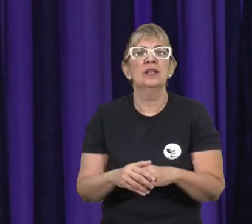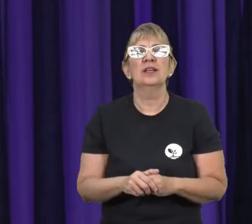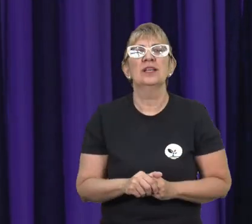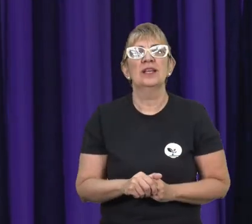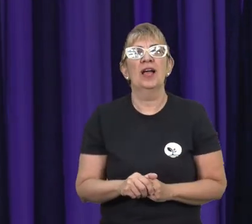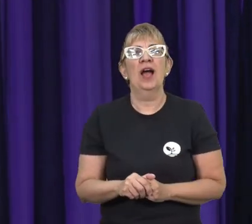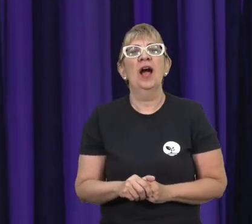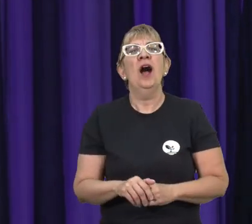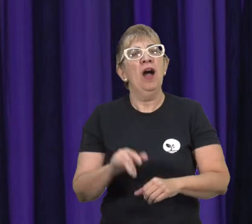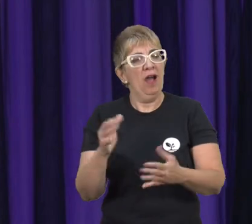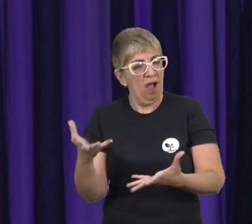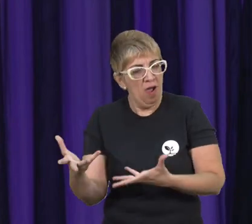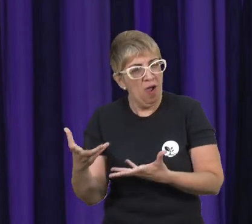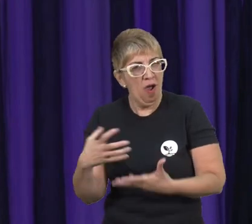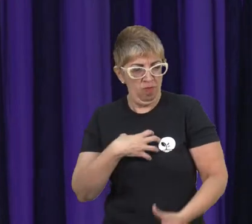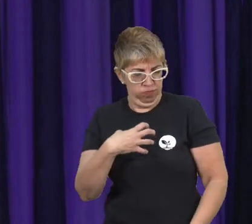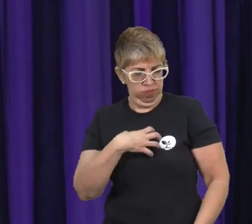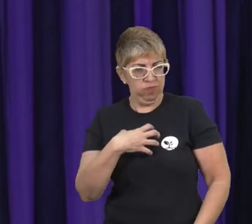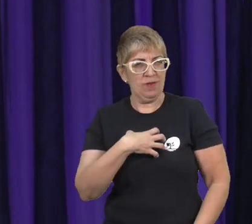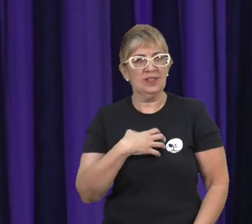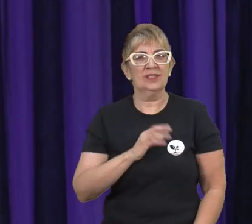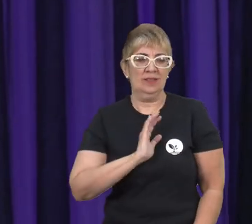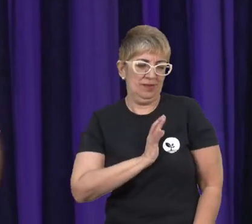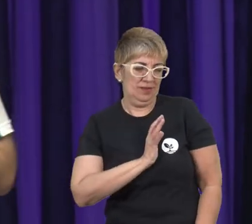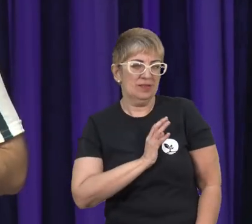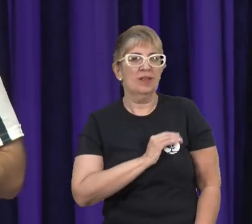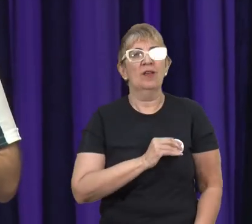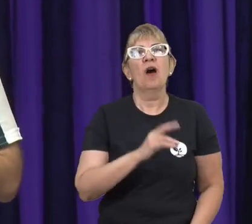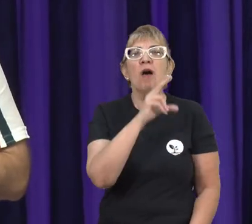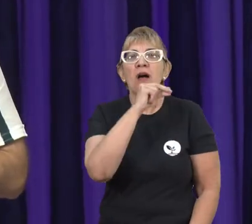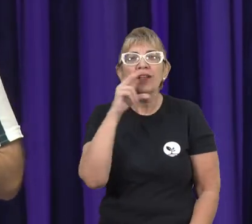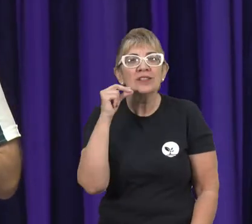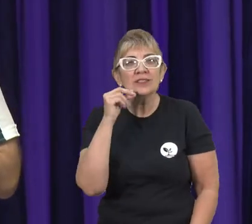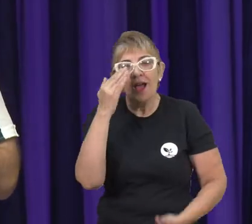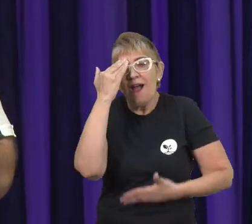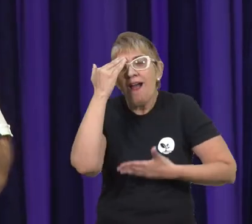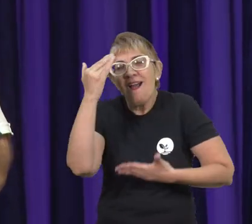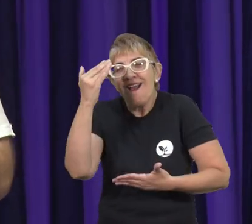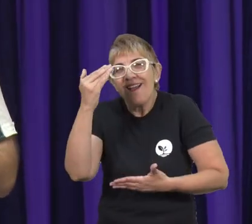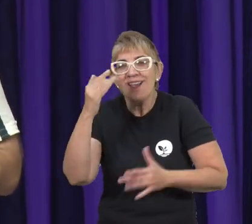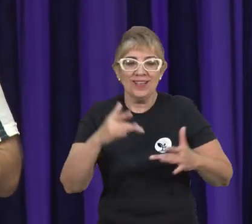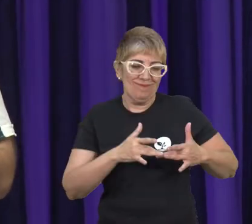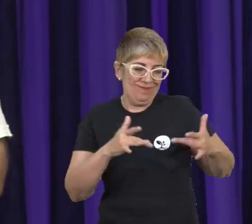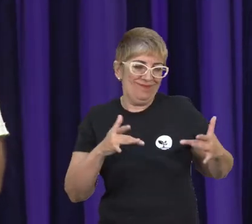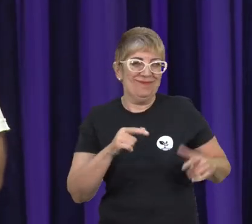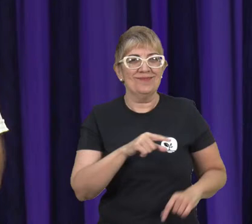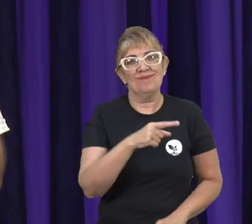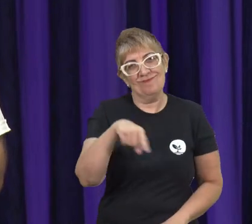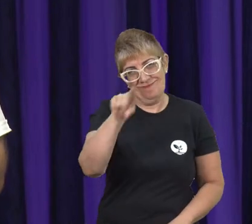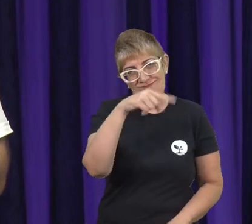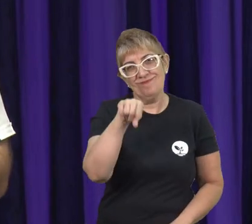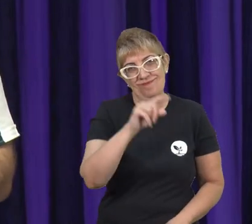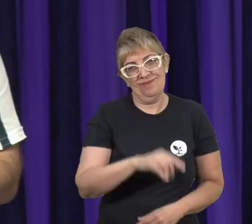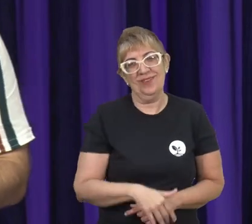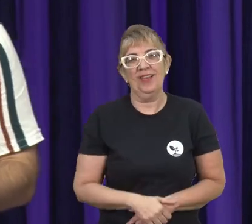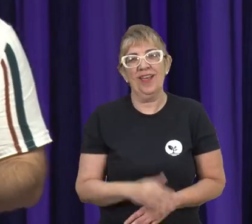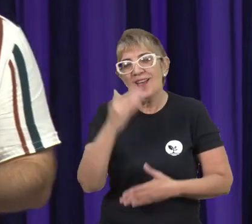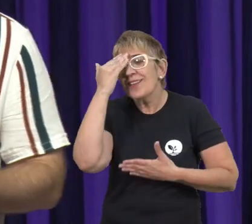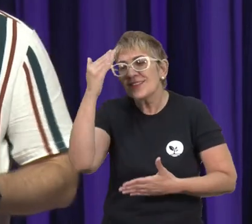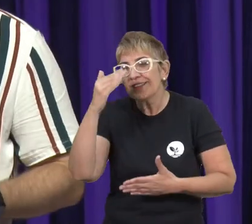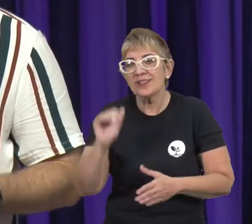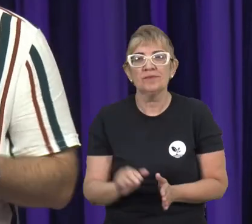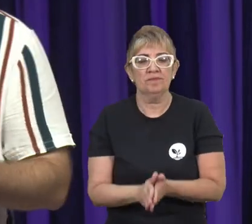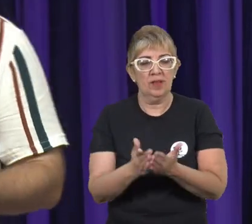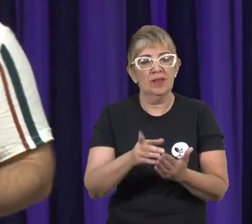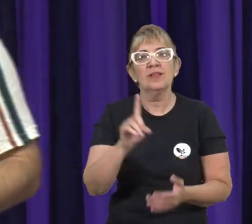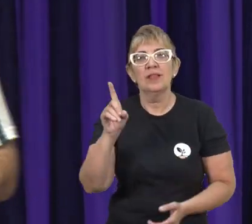alcançar o coração dos nossos adolescentes. Então, eu, como pastor, estou aqui para agradecer a generosidade da nossa igreja. Muito obrigado. A palavra de Deus lá em